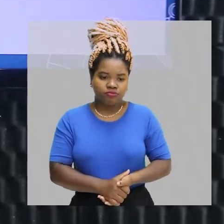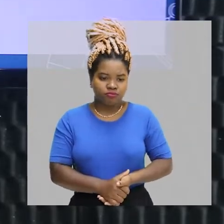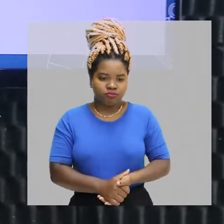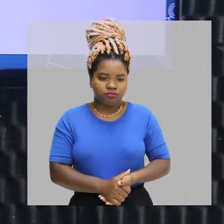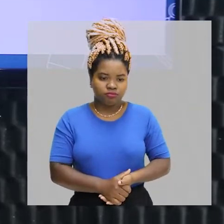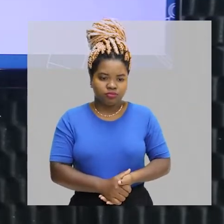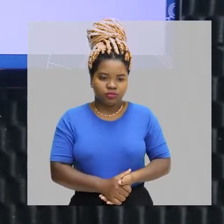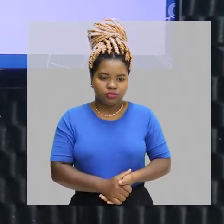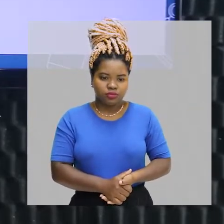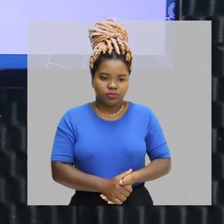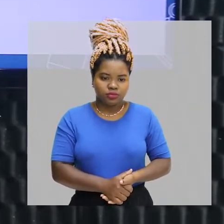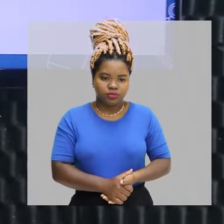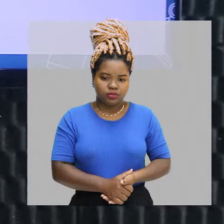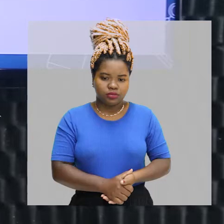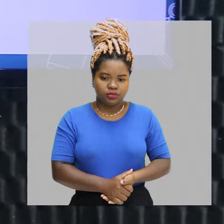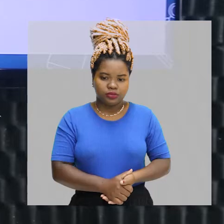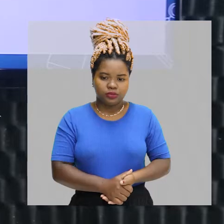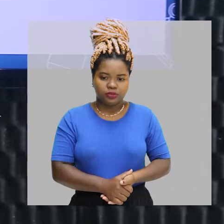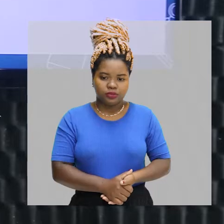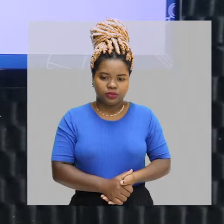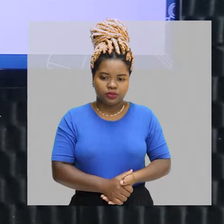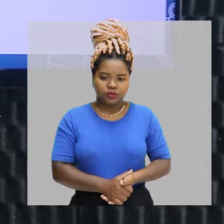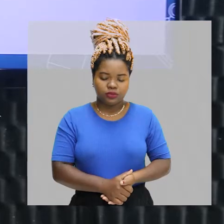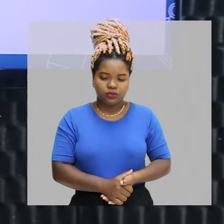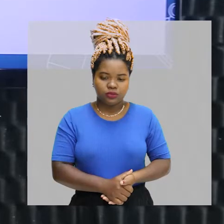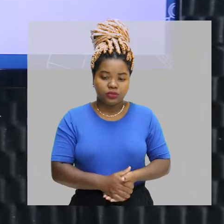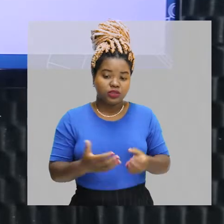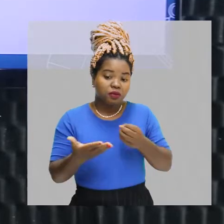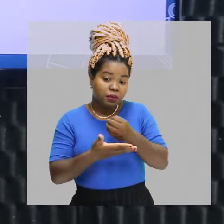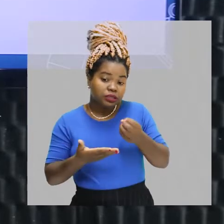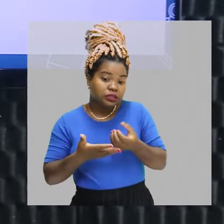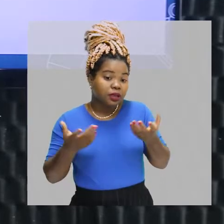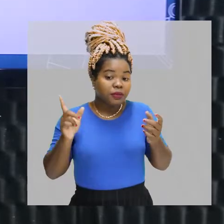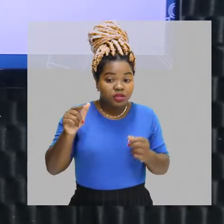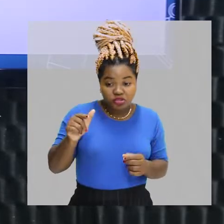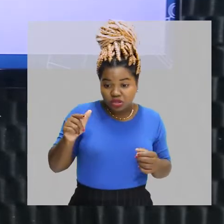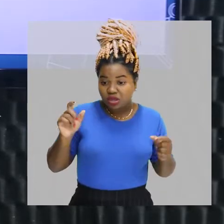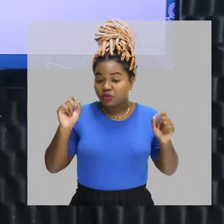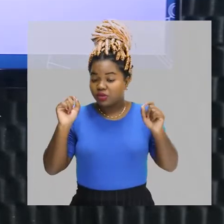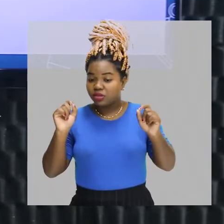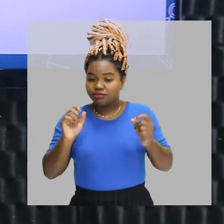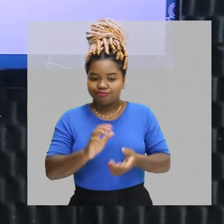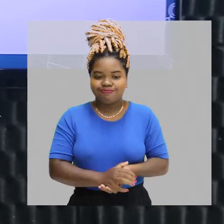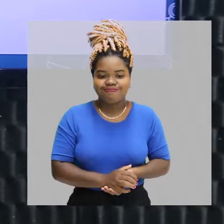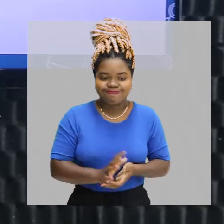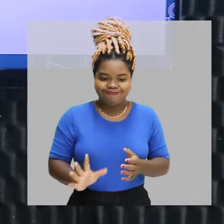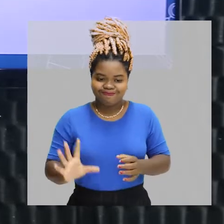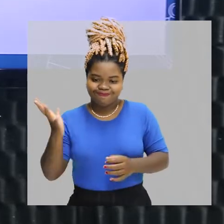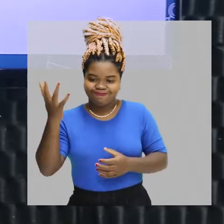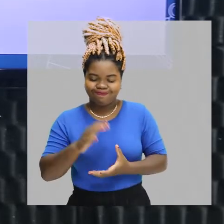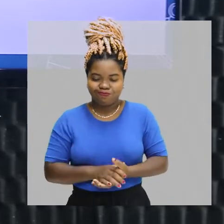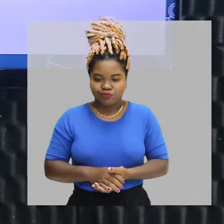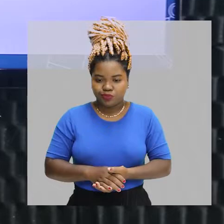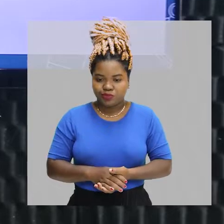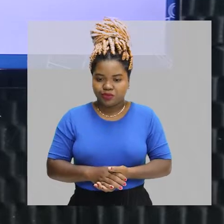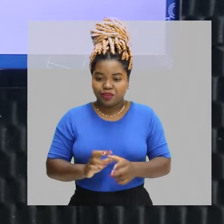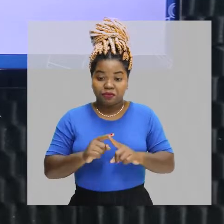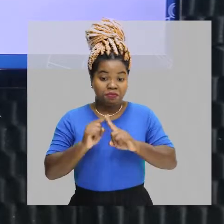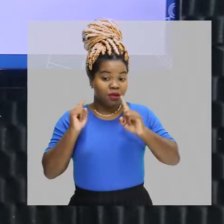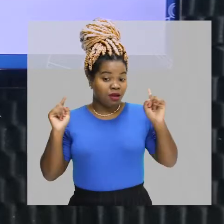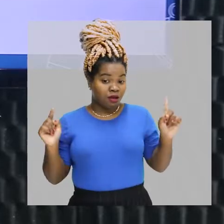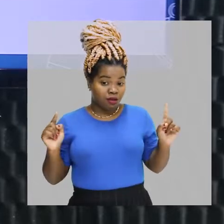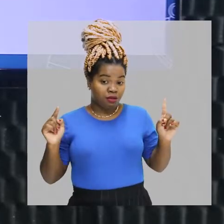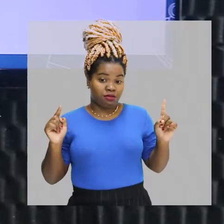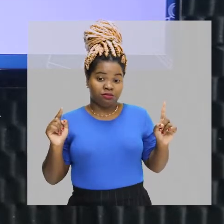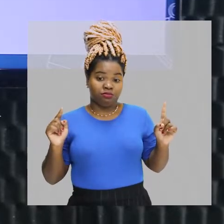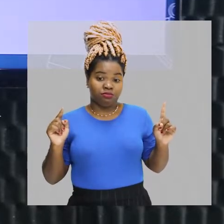mais complexa ainda. Tá certo? É basicamente dessa forma que funciona. Tá ok? Só que isso, para